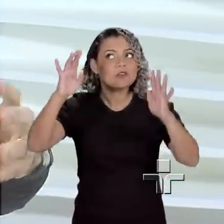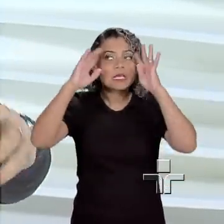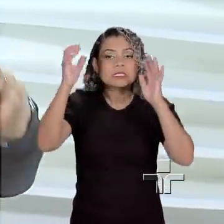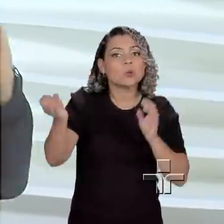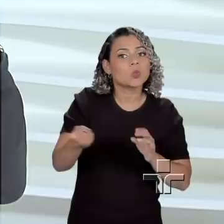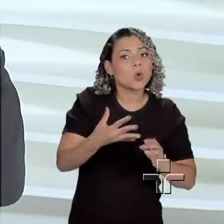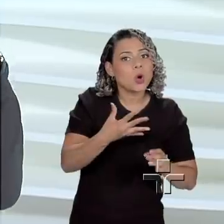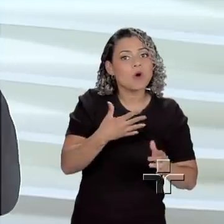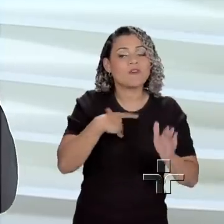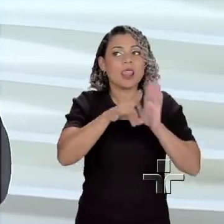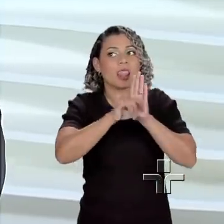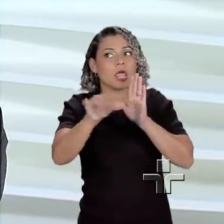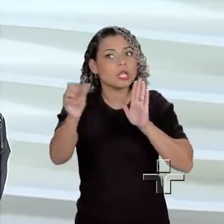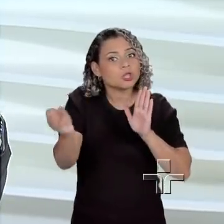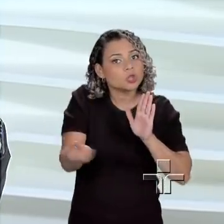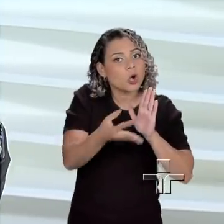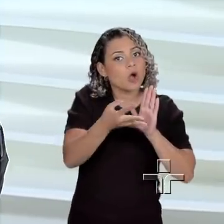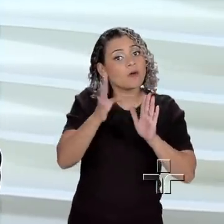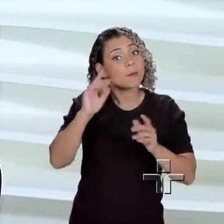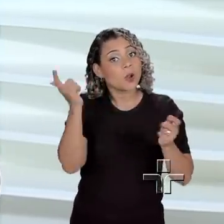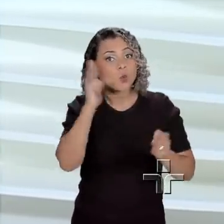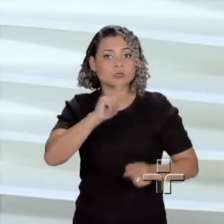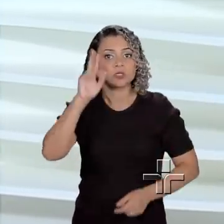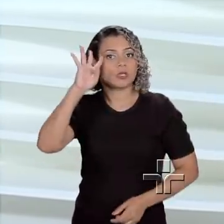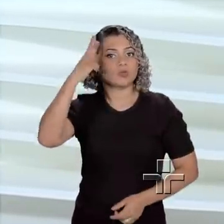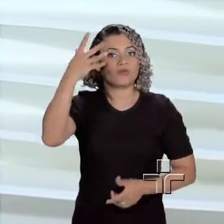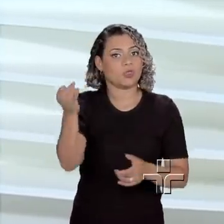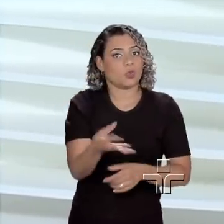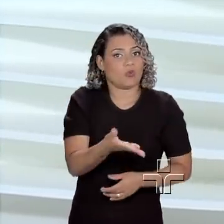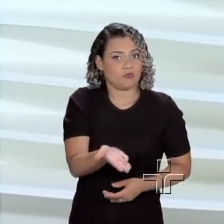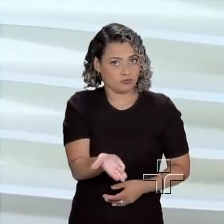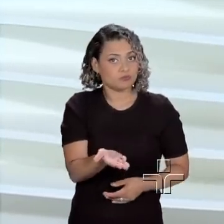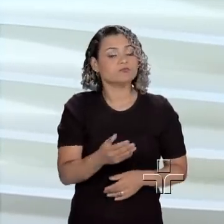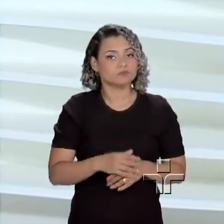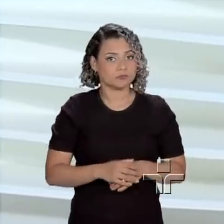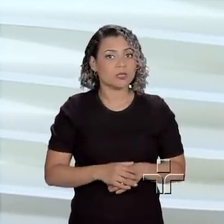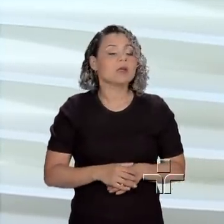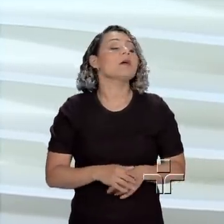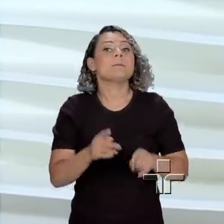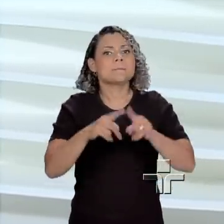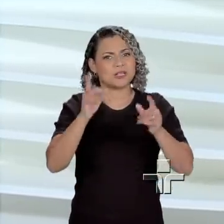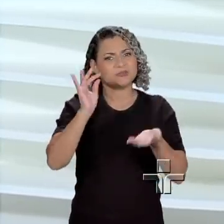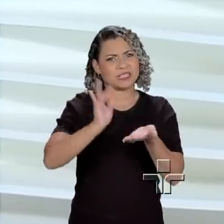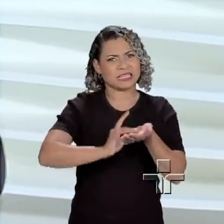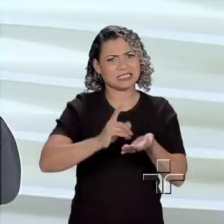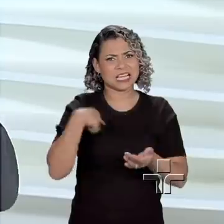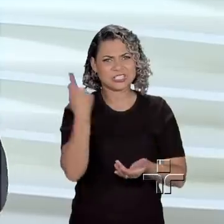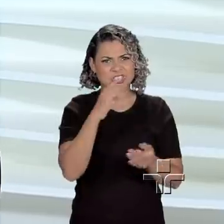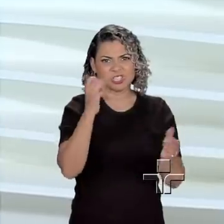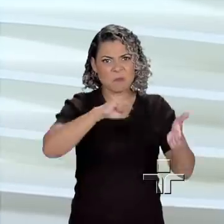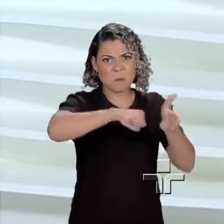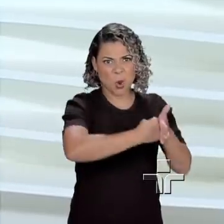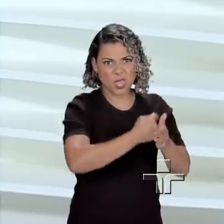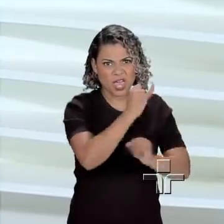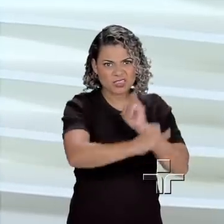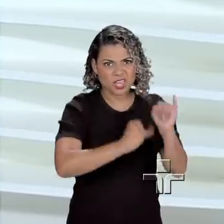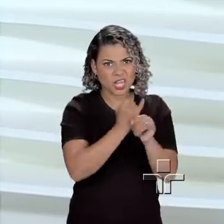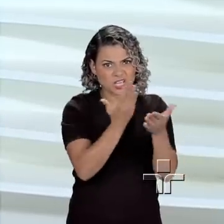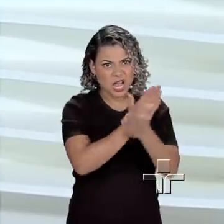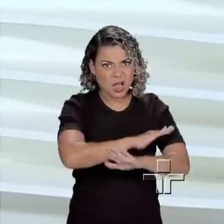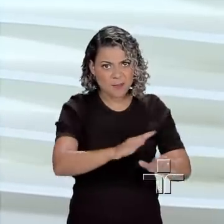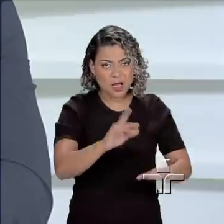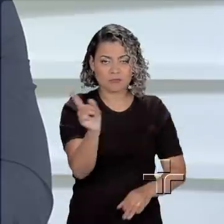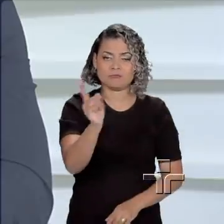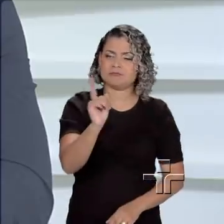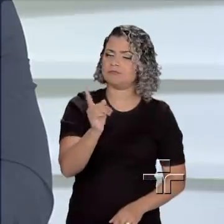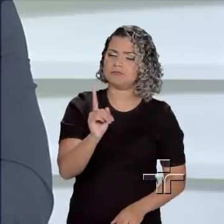novas regulações para tratar esse verdadeiramente novo. Mas uma coisa é certa para mim, a gente não vai desligar a internet, a gente não vai desligar o sistema